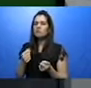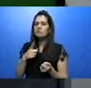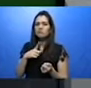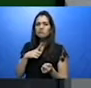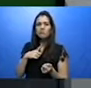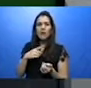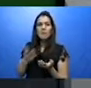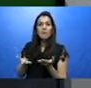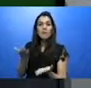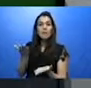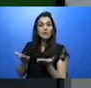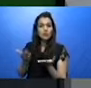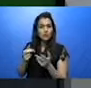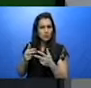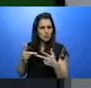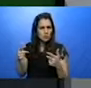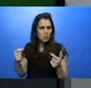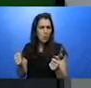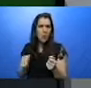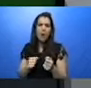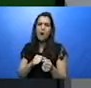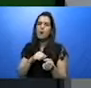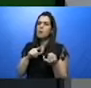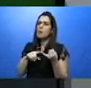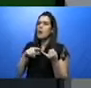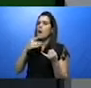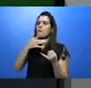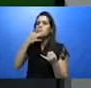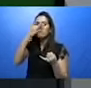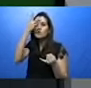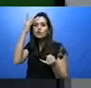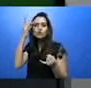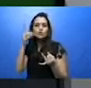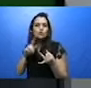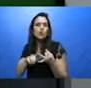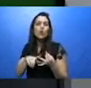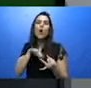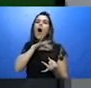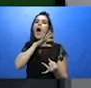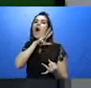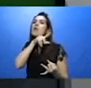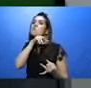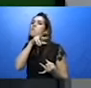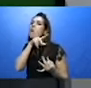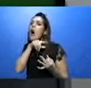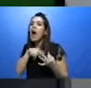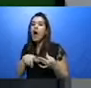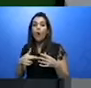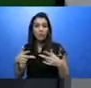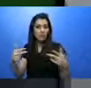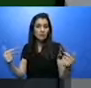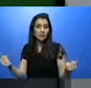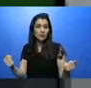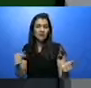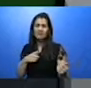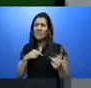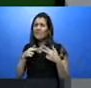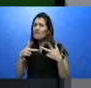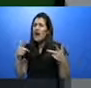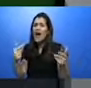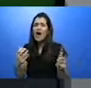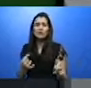de objetos, pessoas, animais, entre outras coisas, né? Existem vários tipos de balança. Olha,